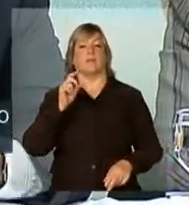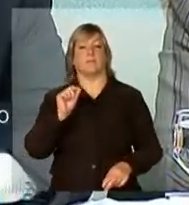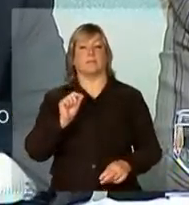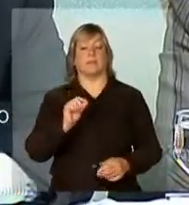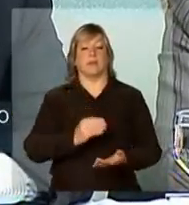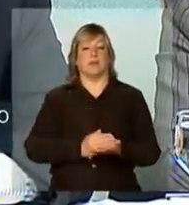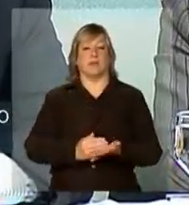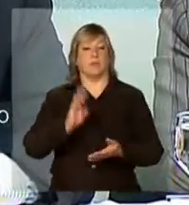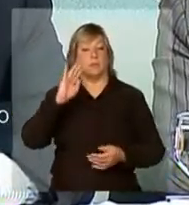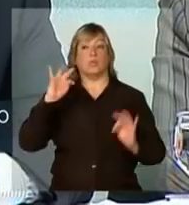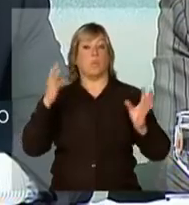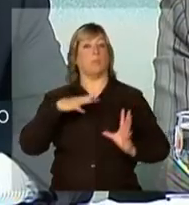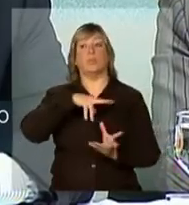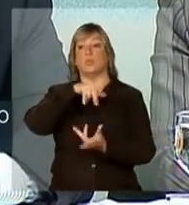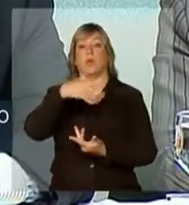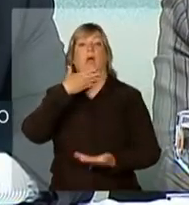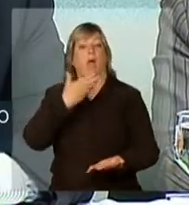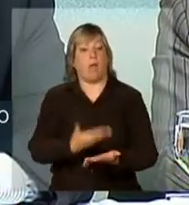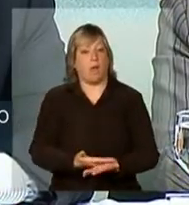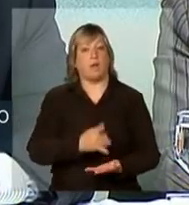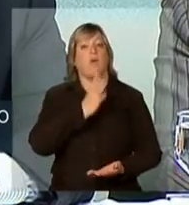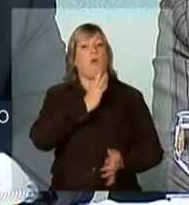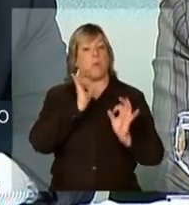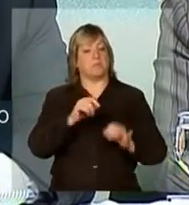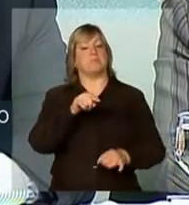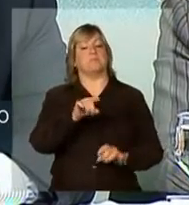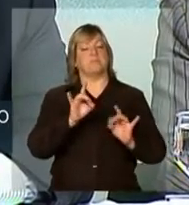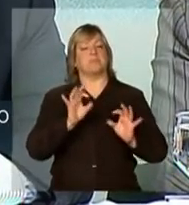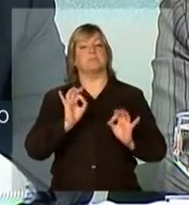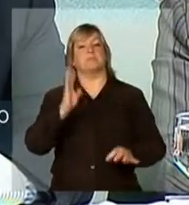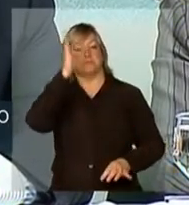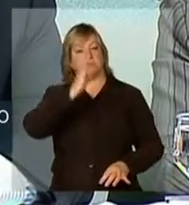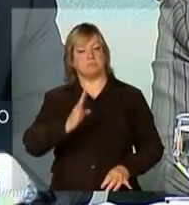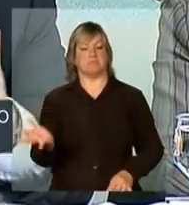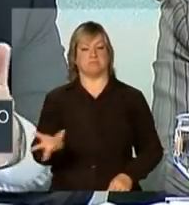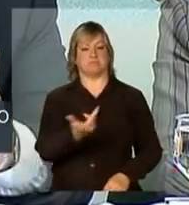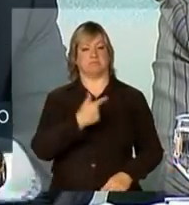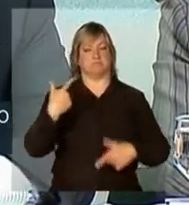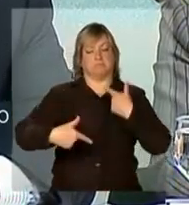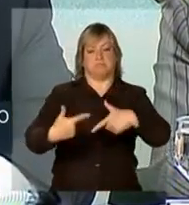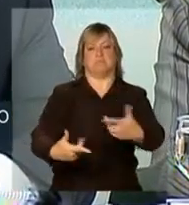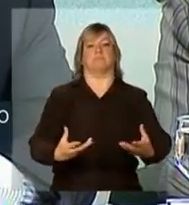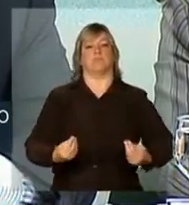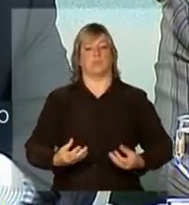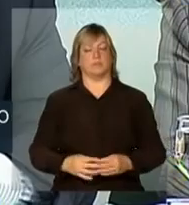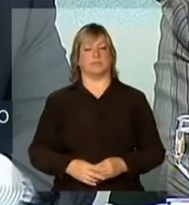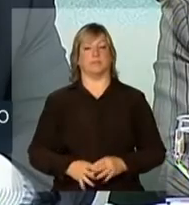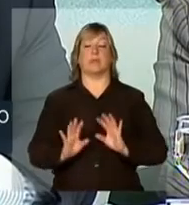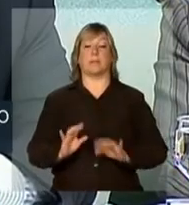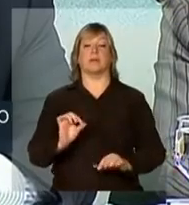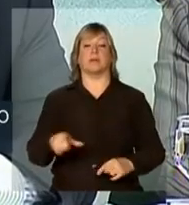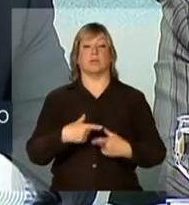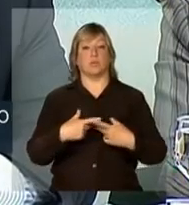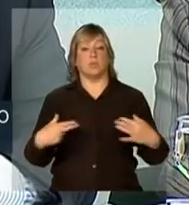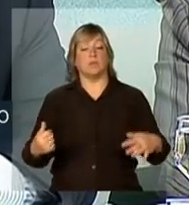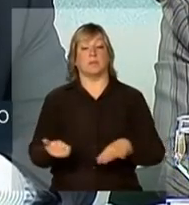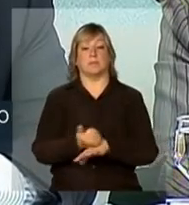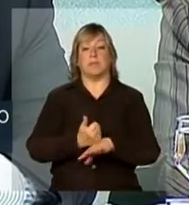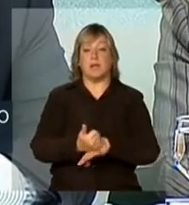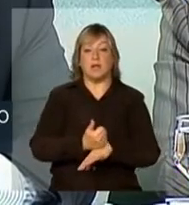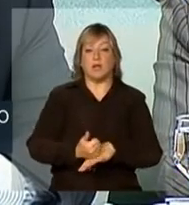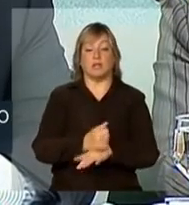é reconhecido a nível mundial. Agora bem, uma das assignaturas pendientes desta melhora da sociedade